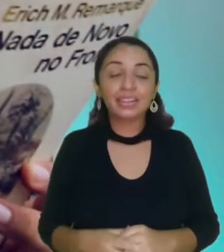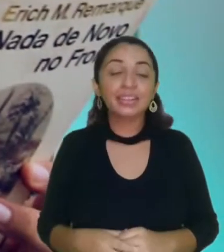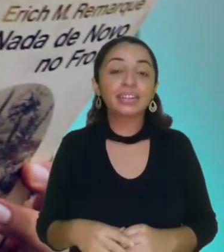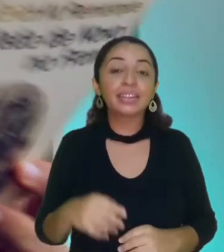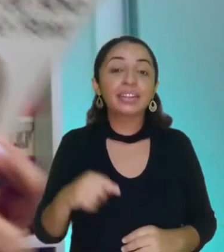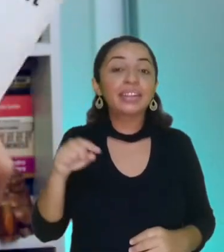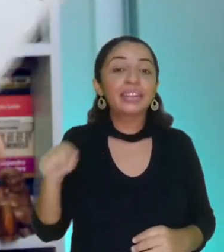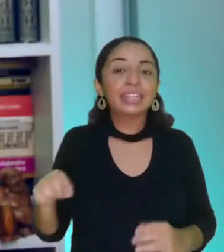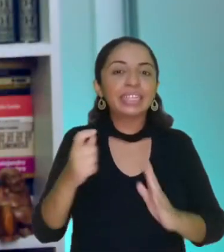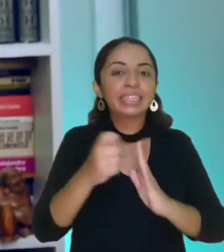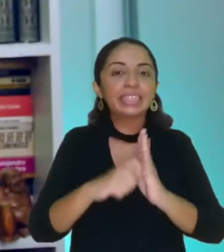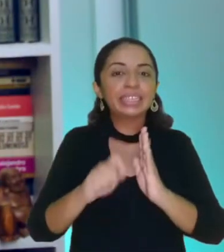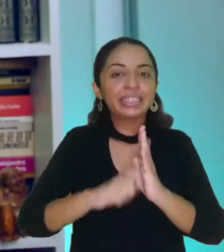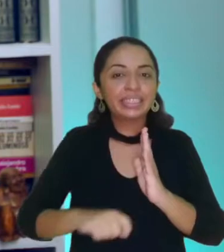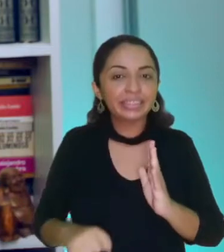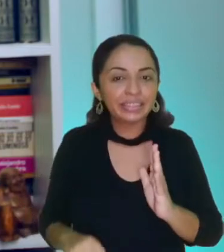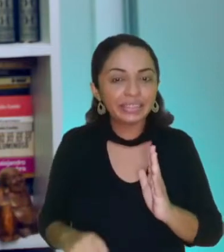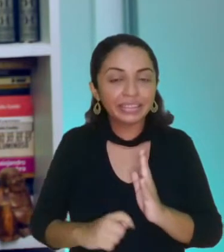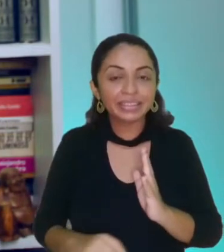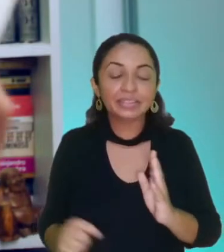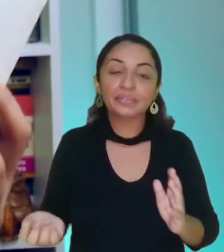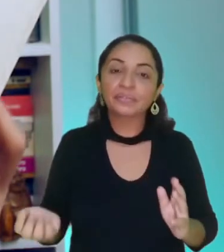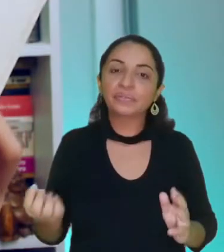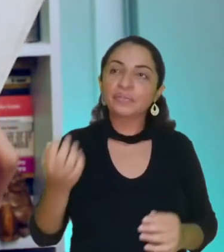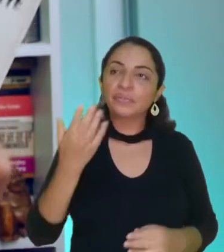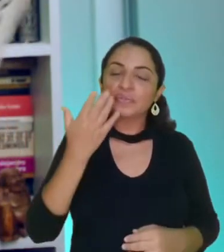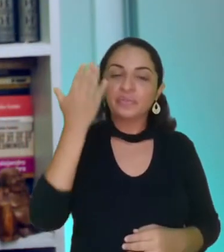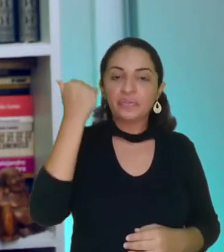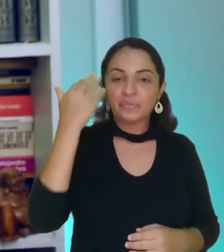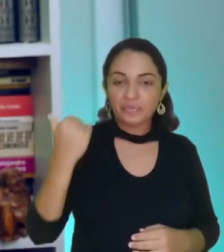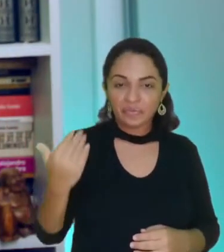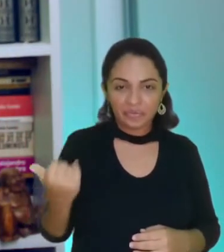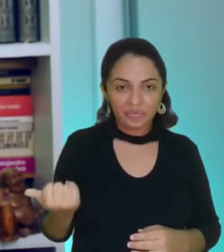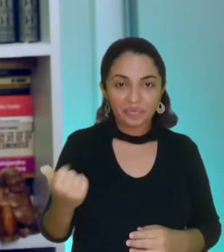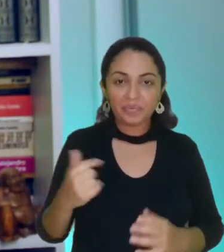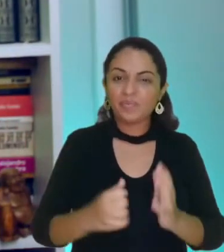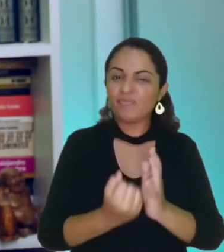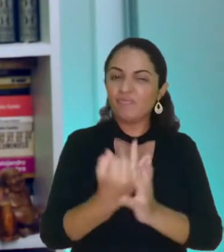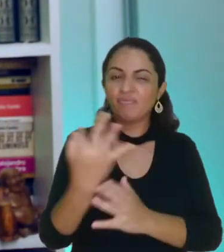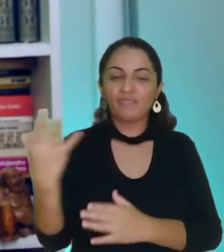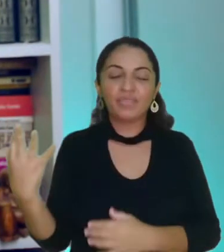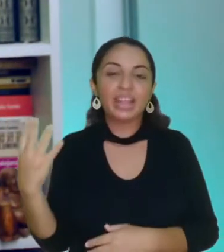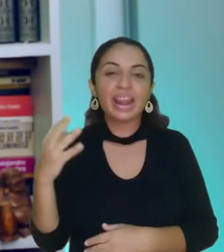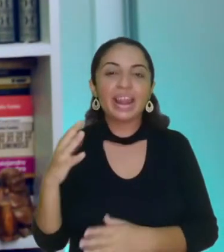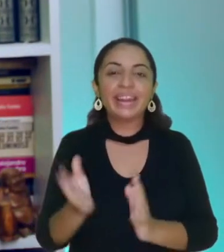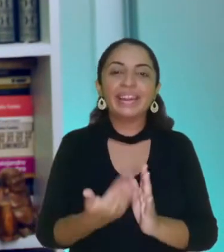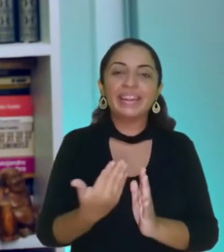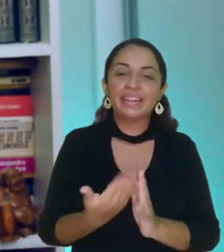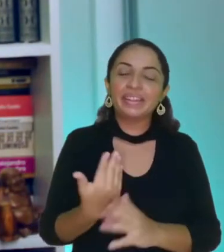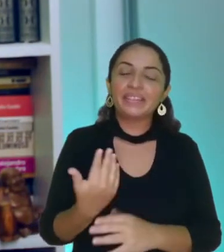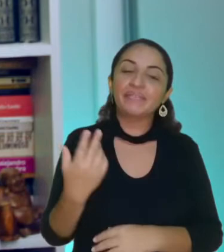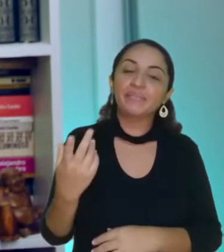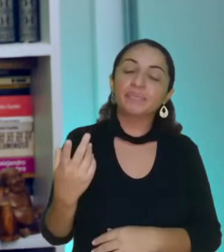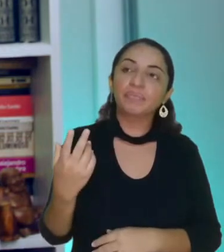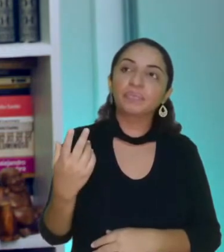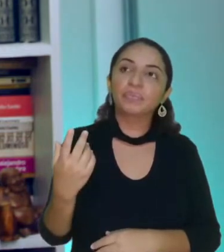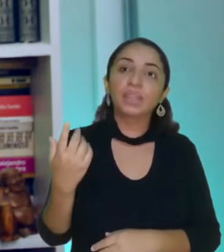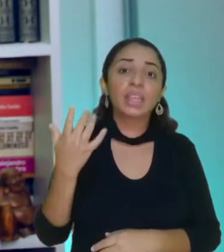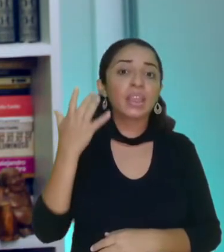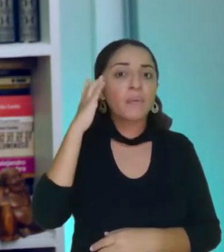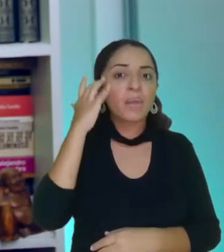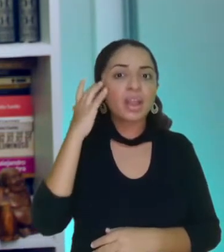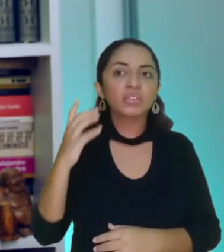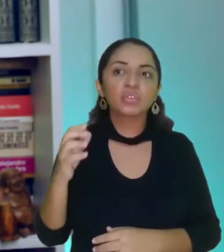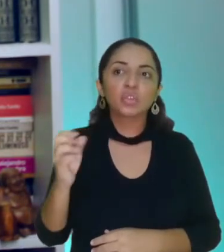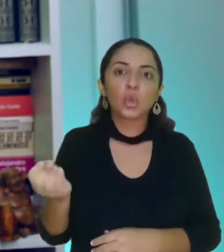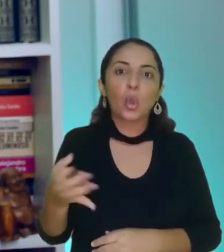que escreveu grandes clássicos da literatura alemã, e tem, acho que não tem nada novo dele aqui no Brasil, não sei